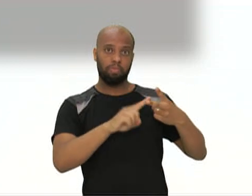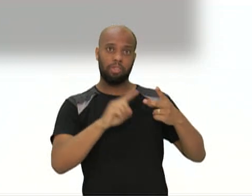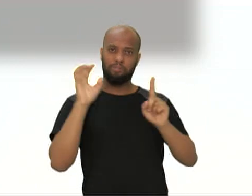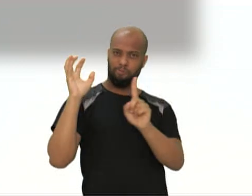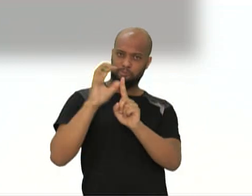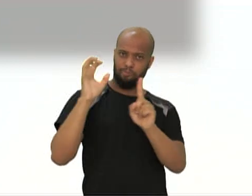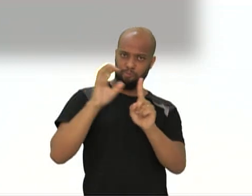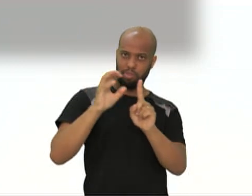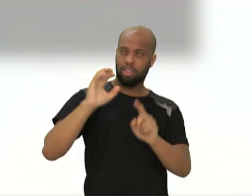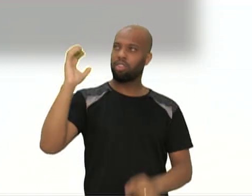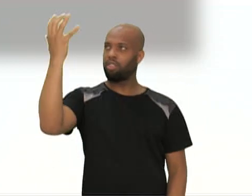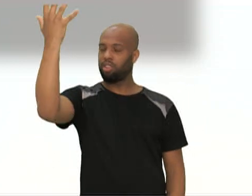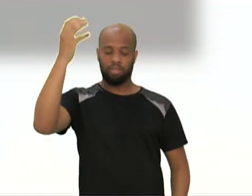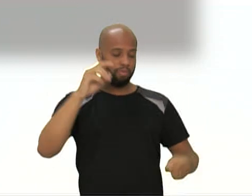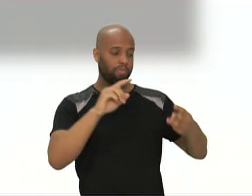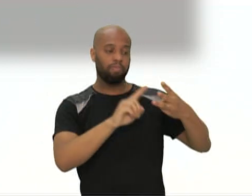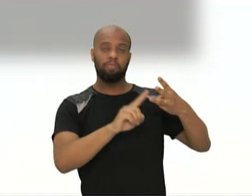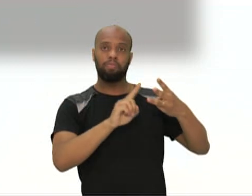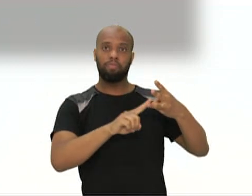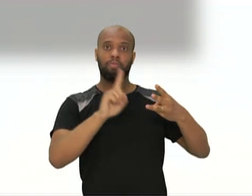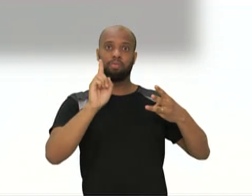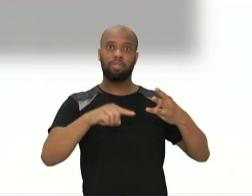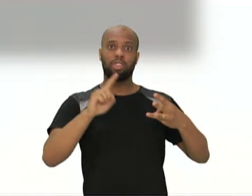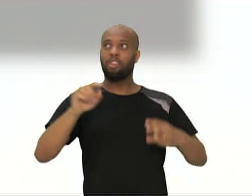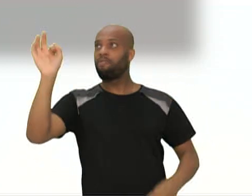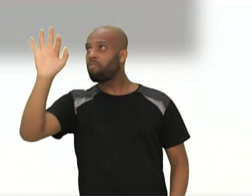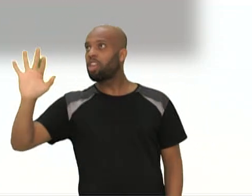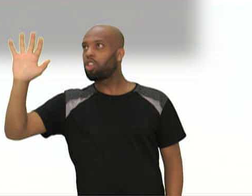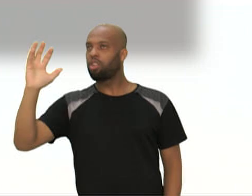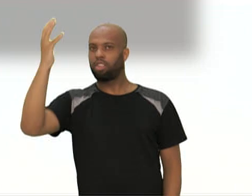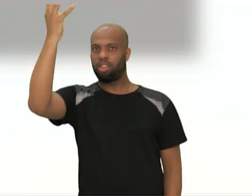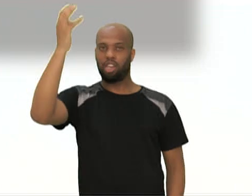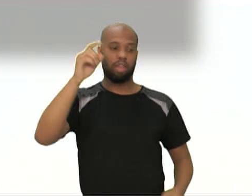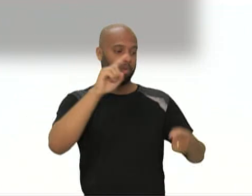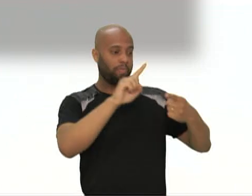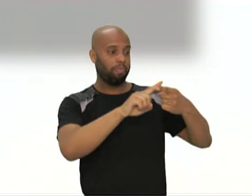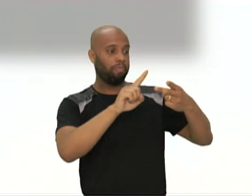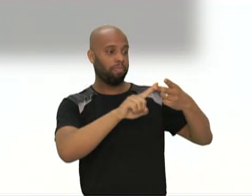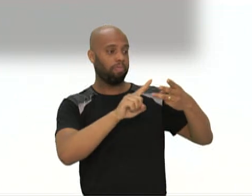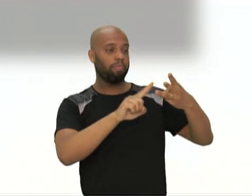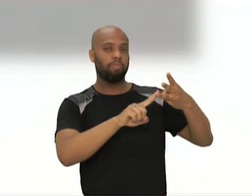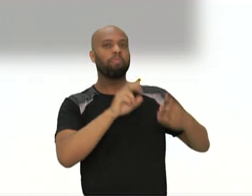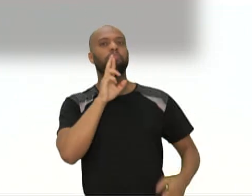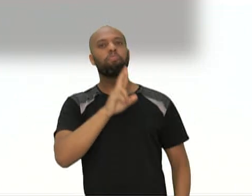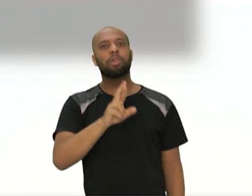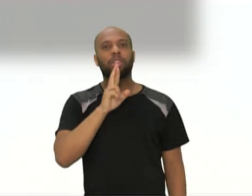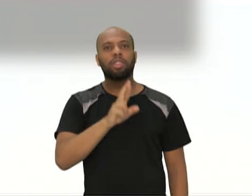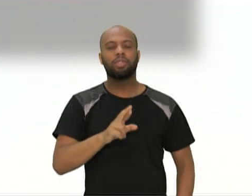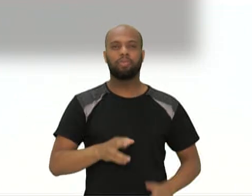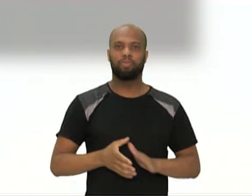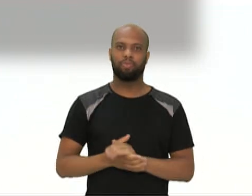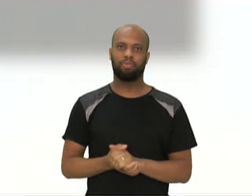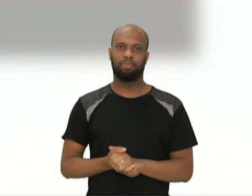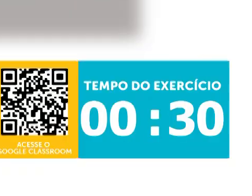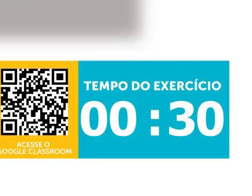fatores climáticos. Ou letra C, fenômenos climáticos. A, B ou C? Vamos lá.